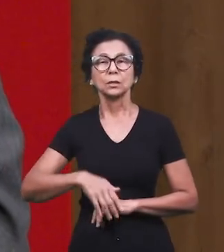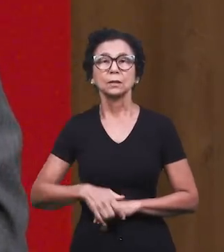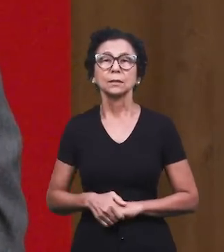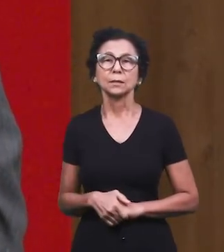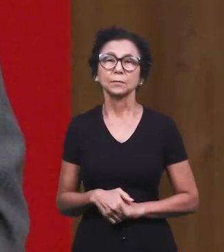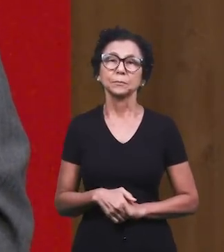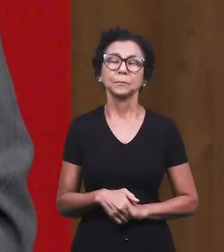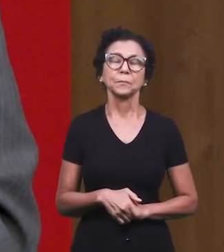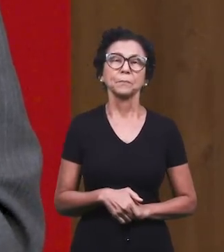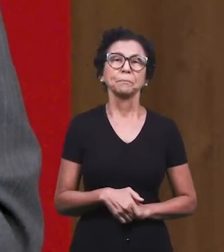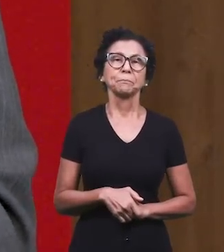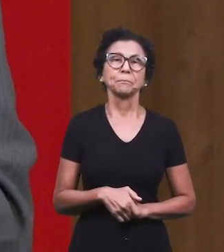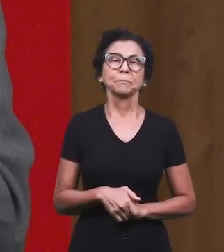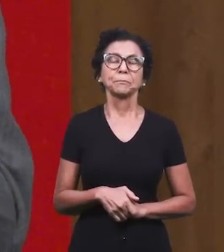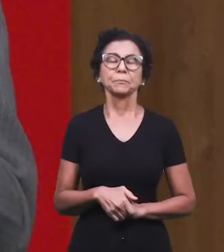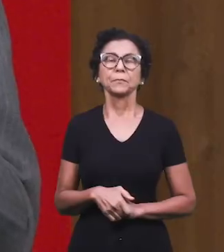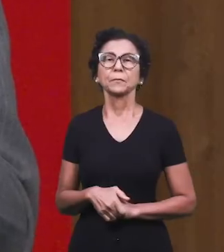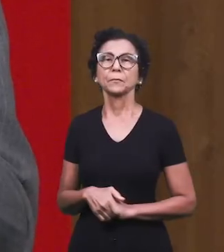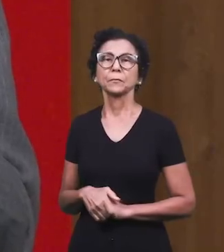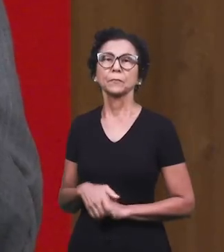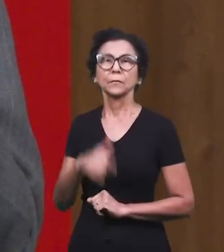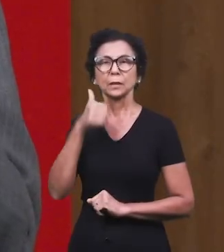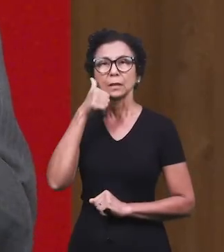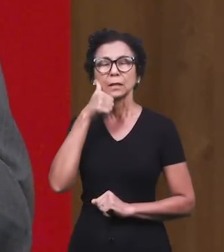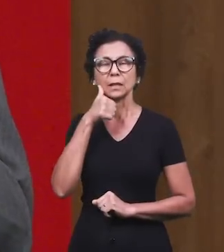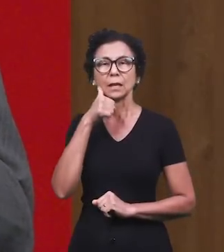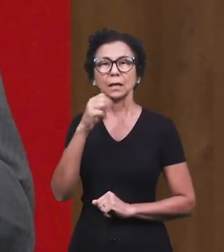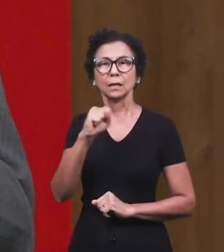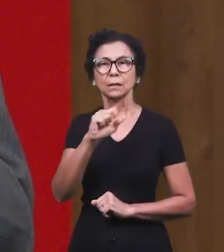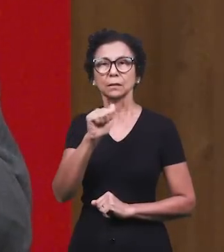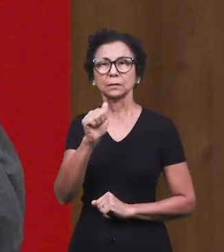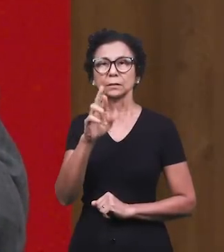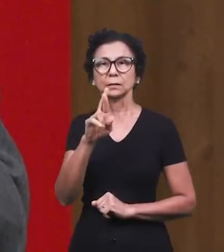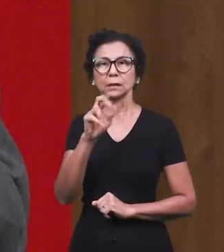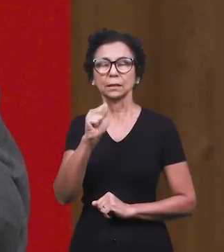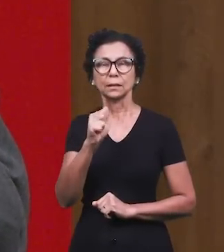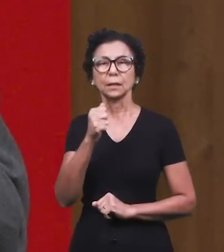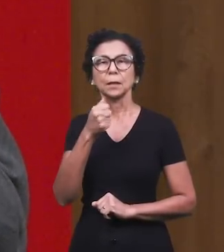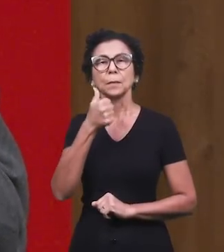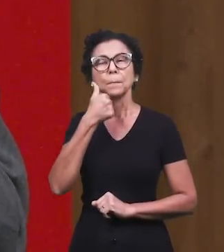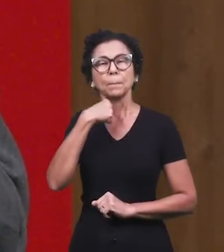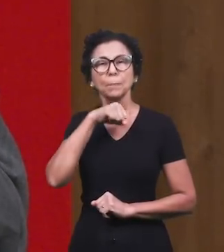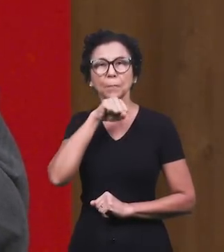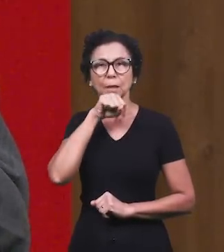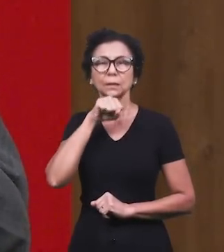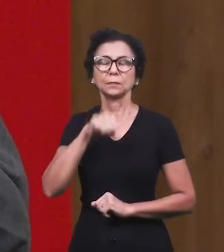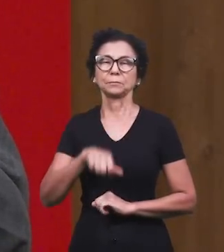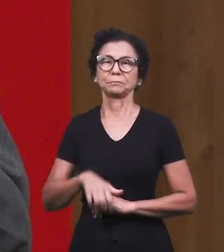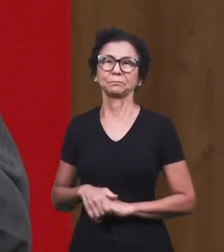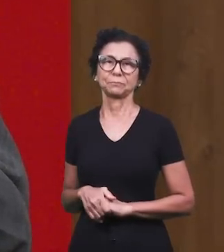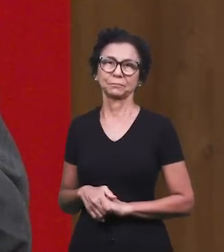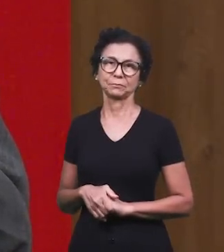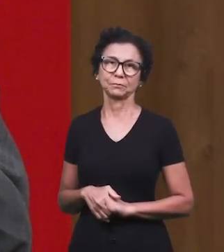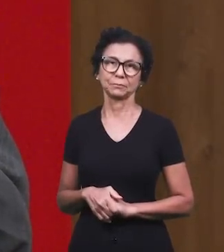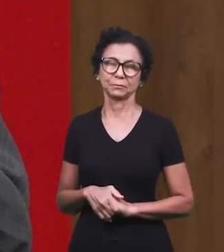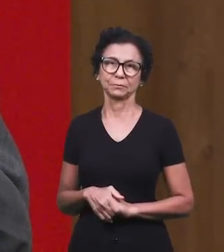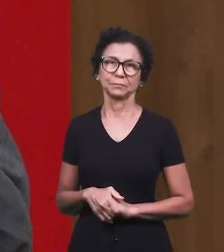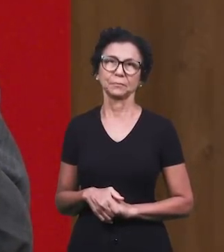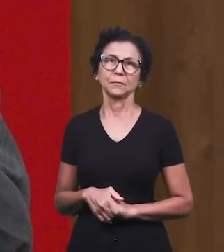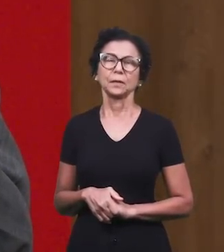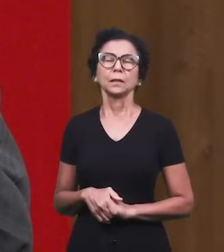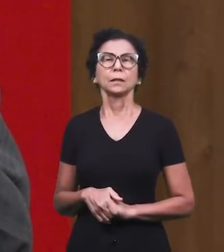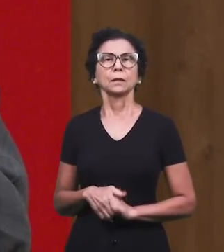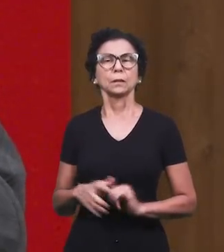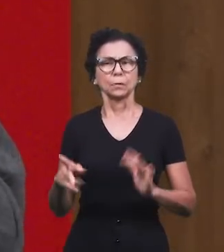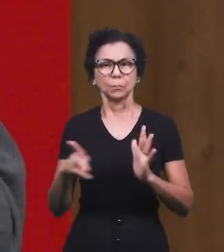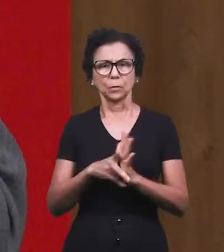Sara filha, né? Mas voltando agora, então a dispersão de Israel era profético. A própria lei de